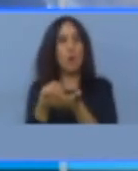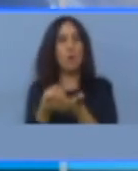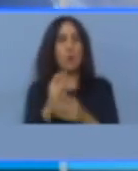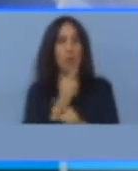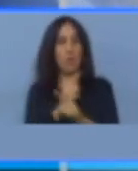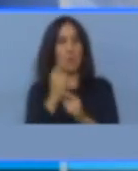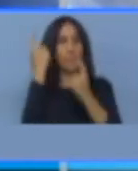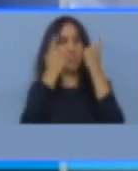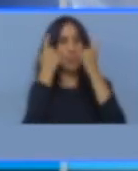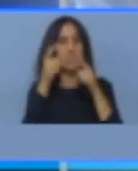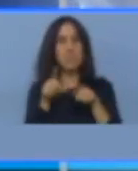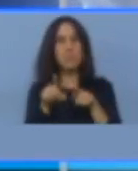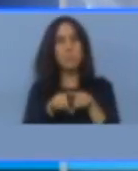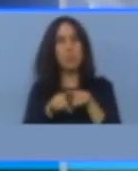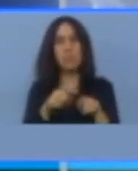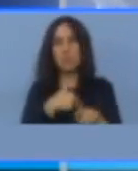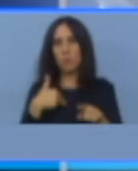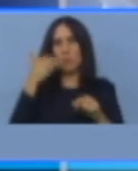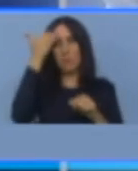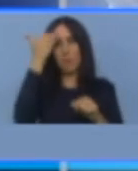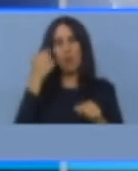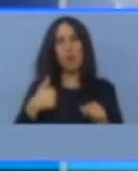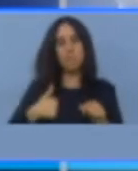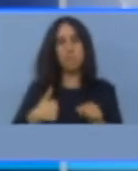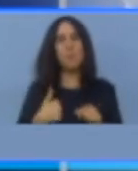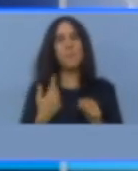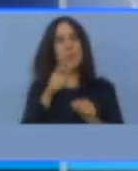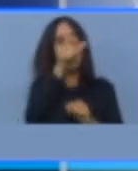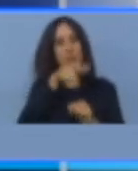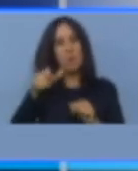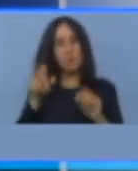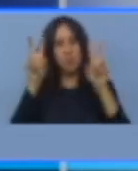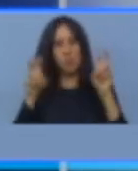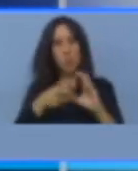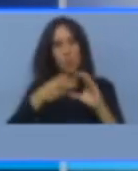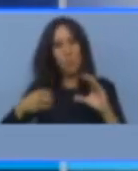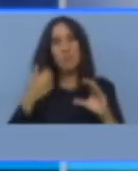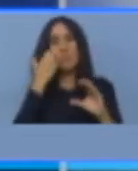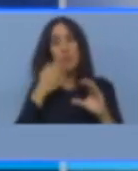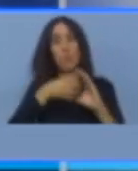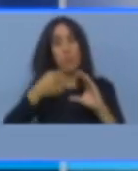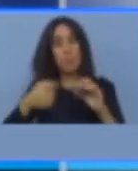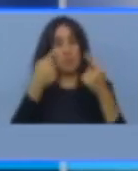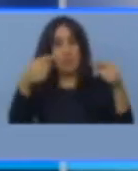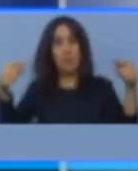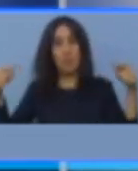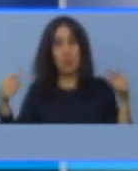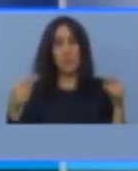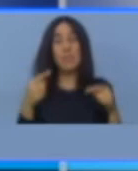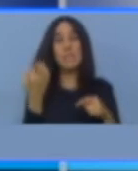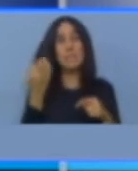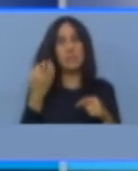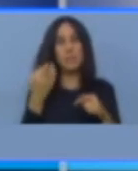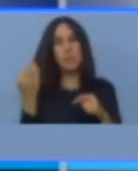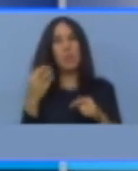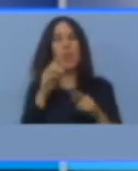a pensar a política de saúde mental, nós temos que saber que há casos complexos, graves e complexos, e que existem. E que quando se